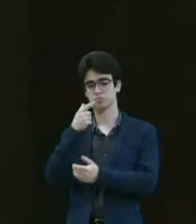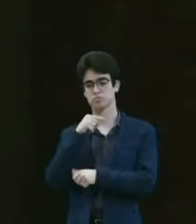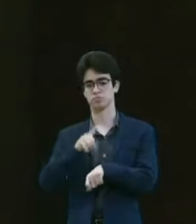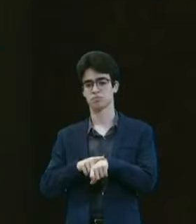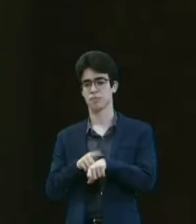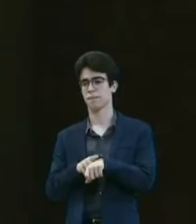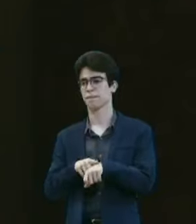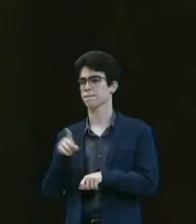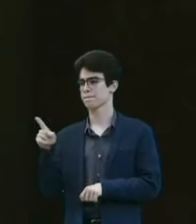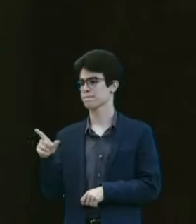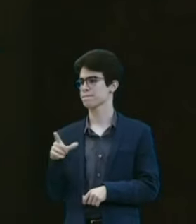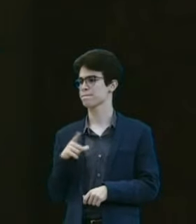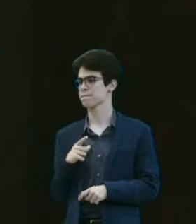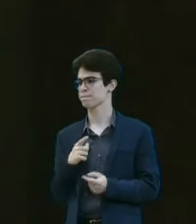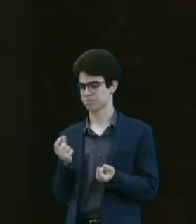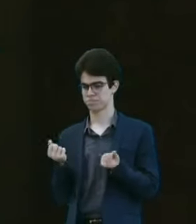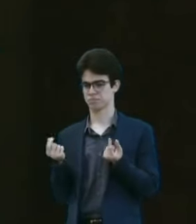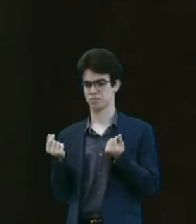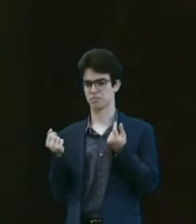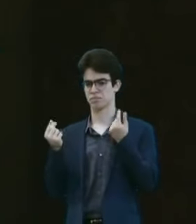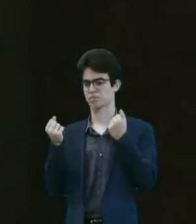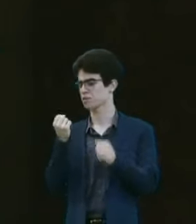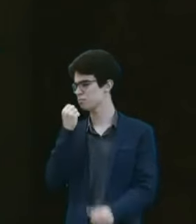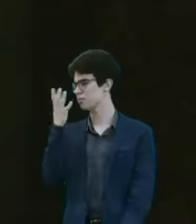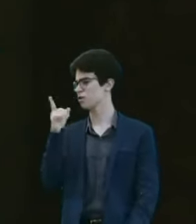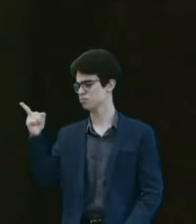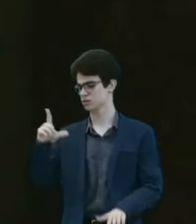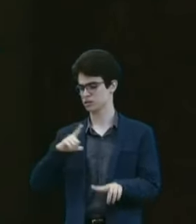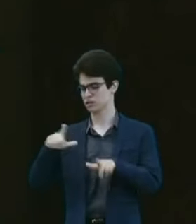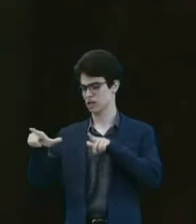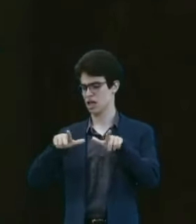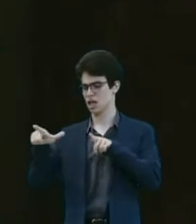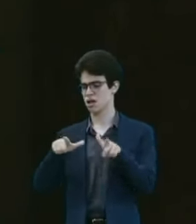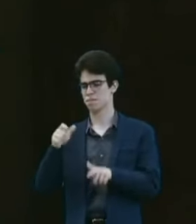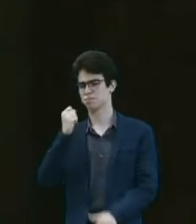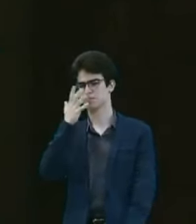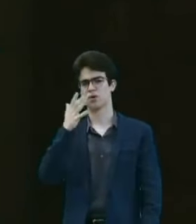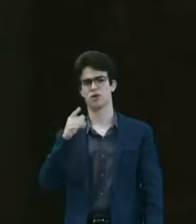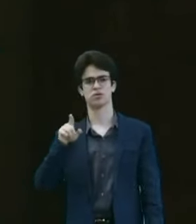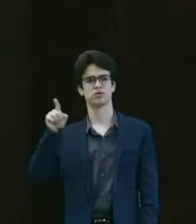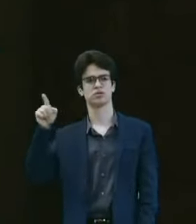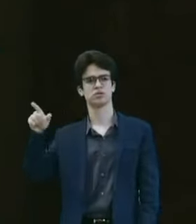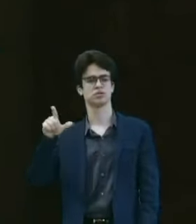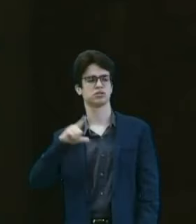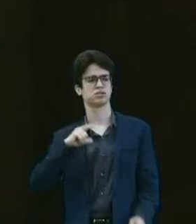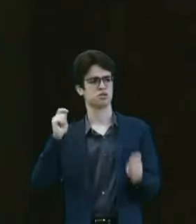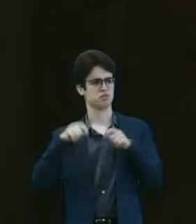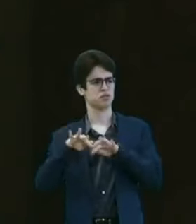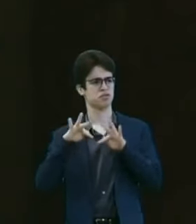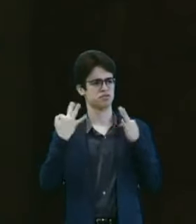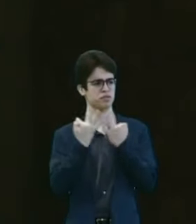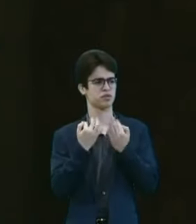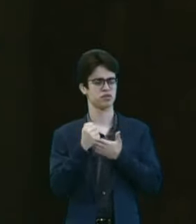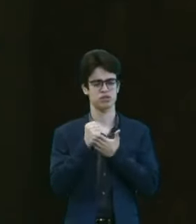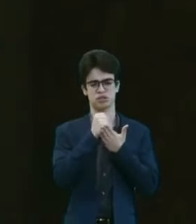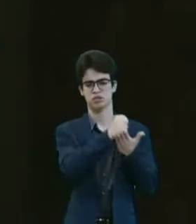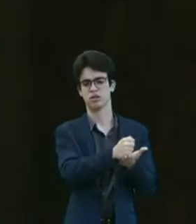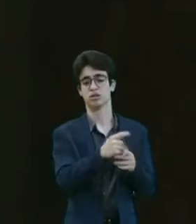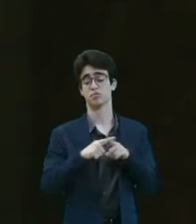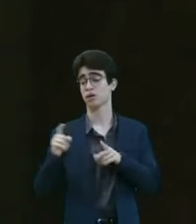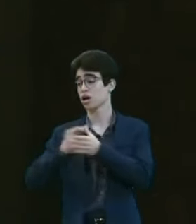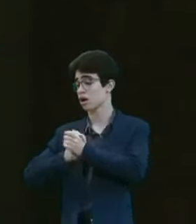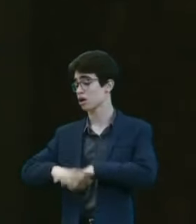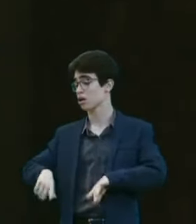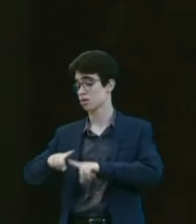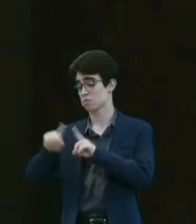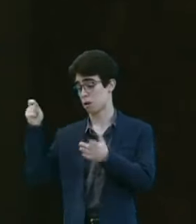Ele era um cara que tinha um bom salário, tinha um ótimo emprego, tinha condições de sustentar sua família, sua casa. Ele se separou e ele